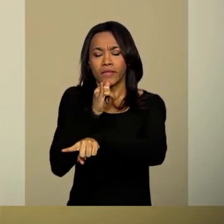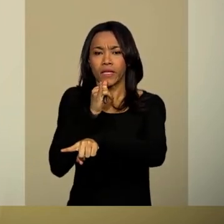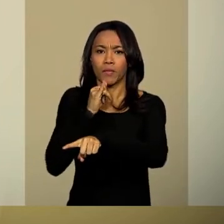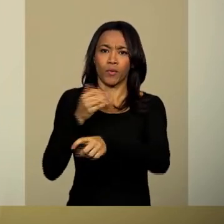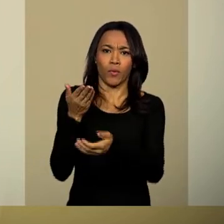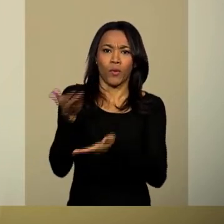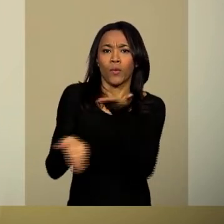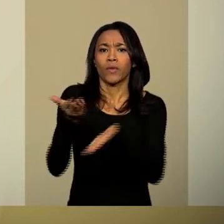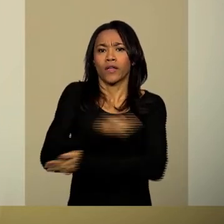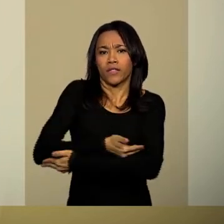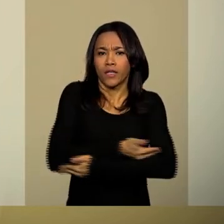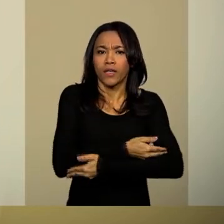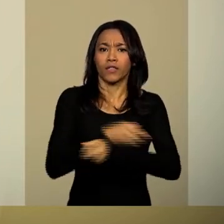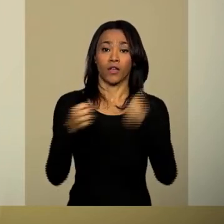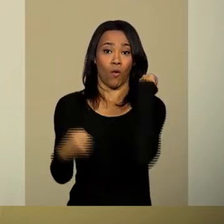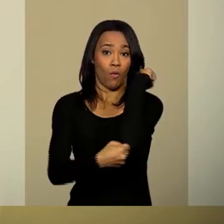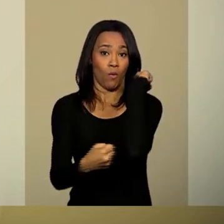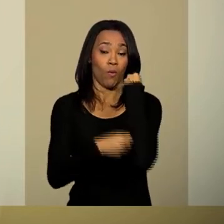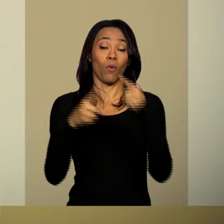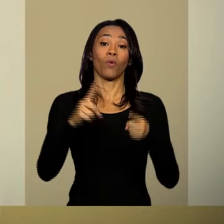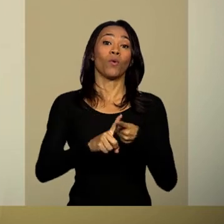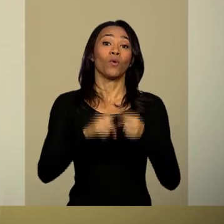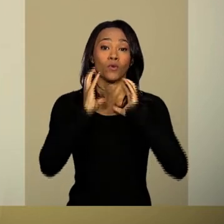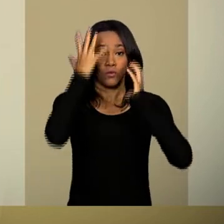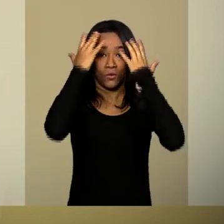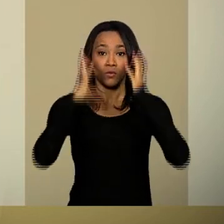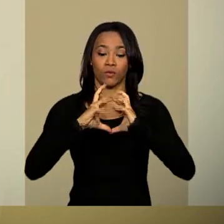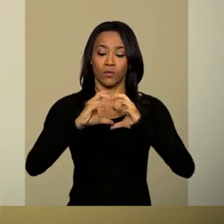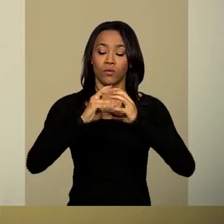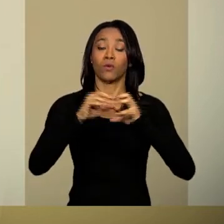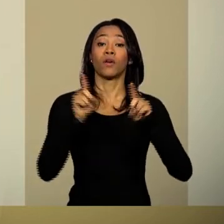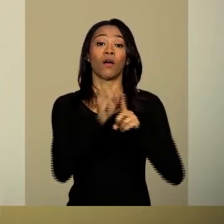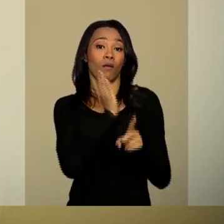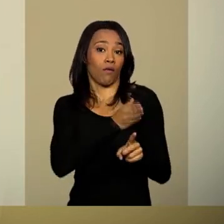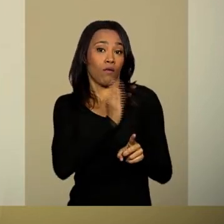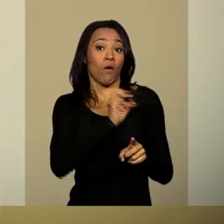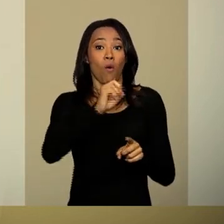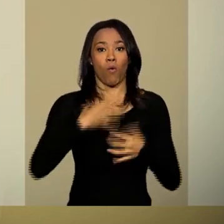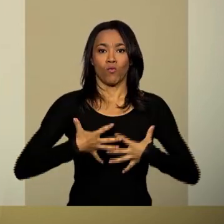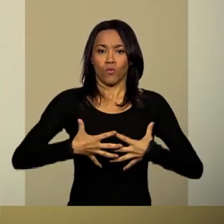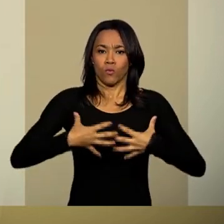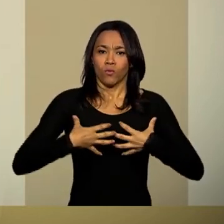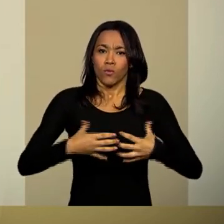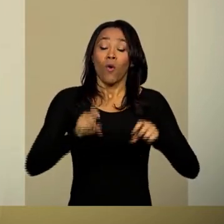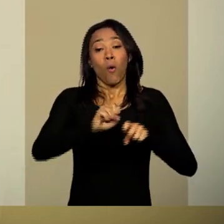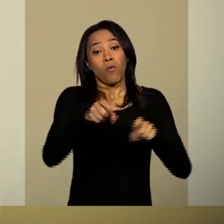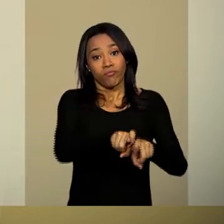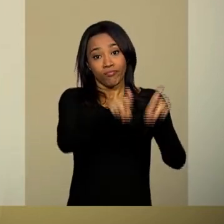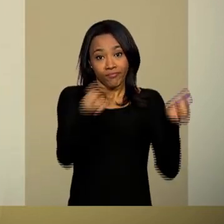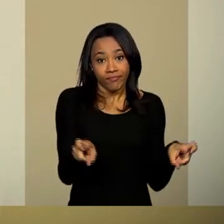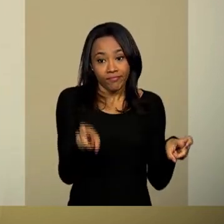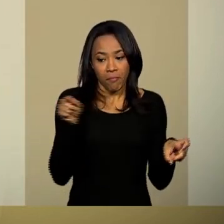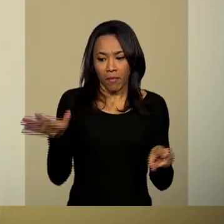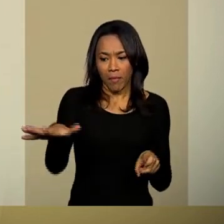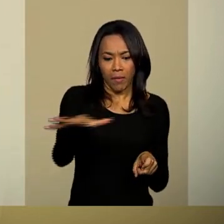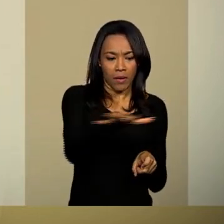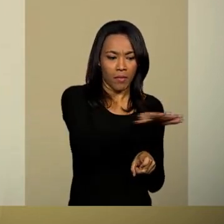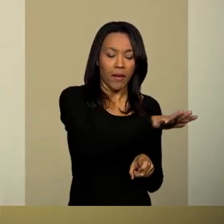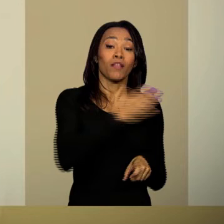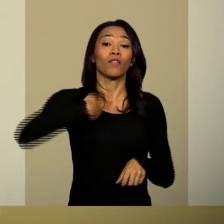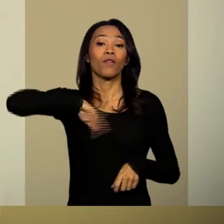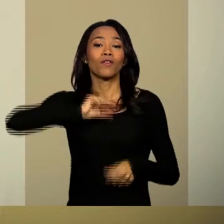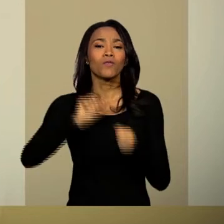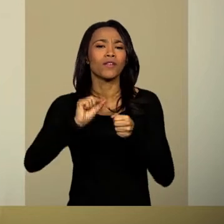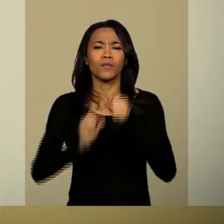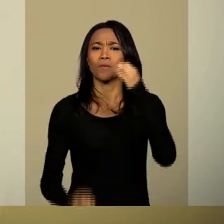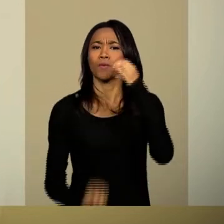pediatria ortopedia Neurologia cardiologia ou pneumologia e ginecologia nós estamos criando